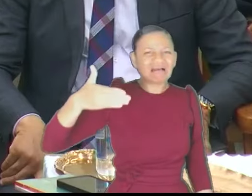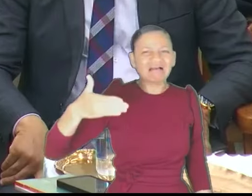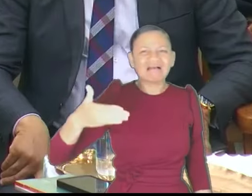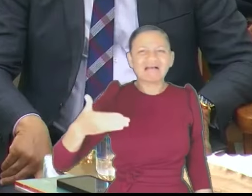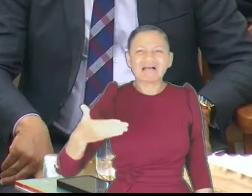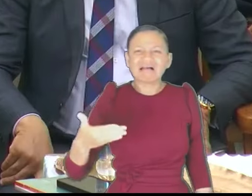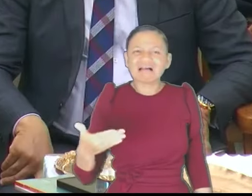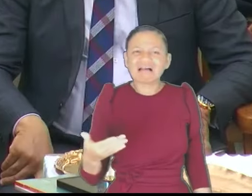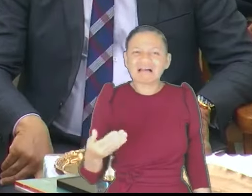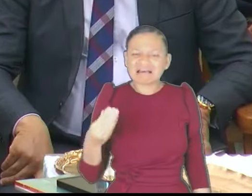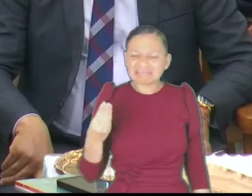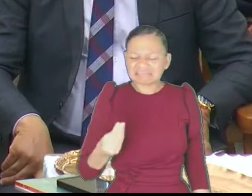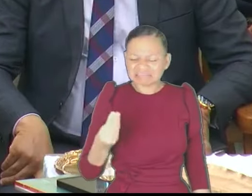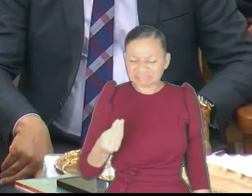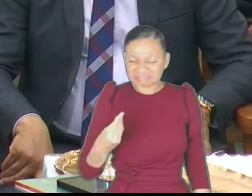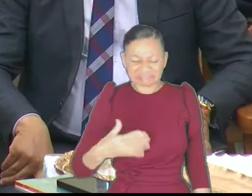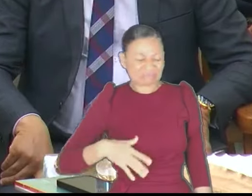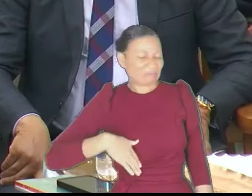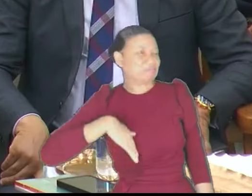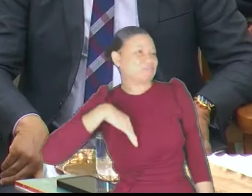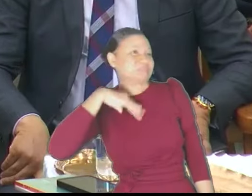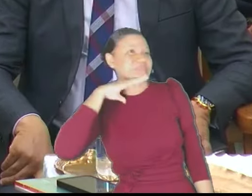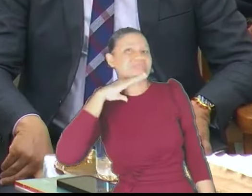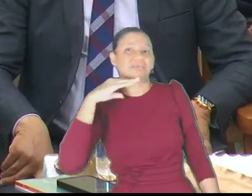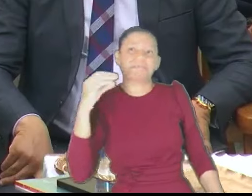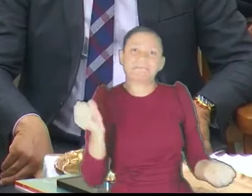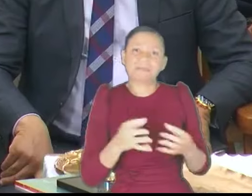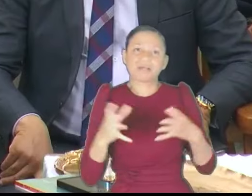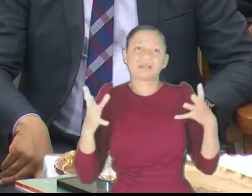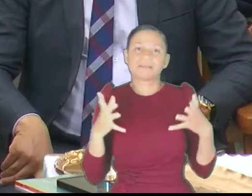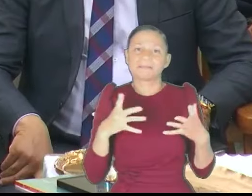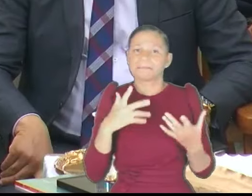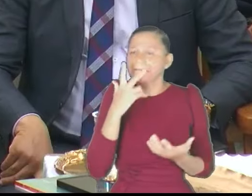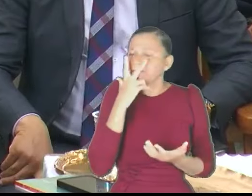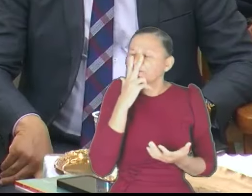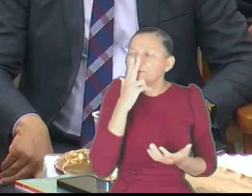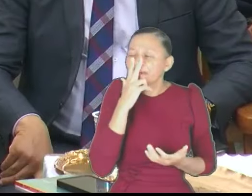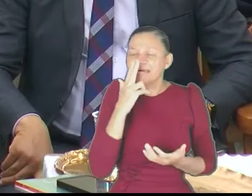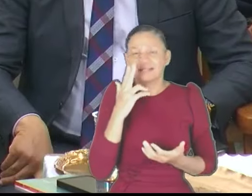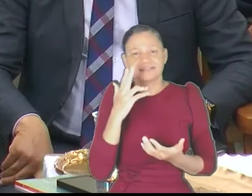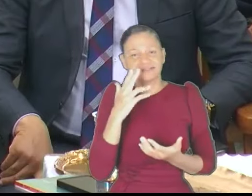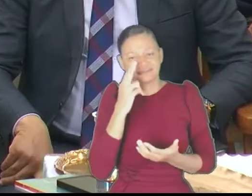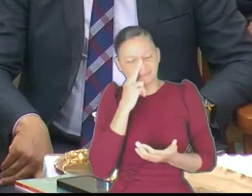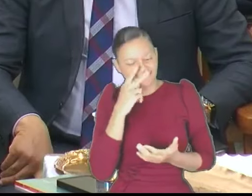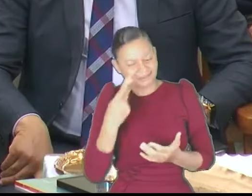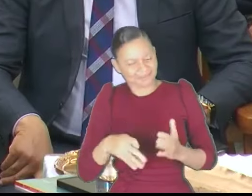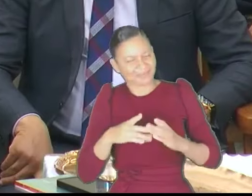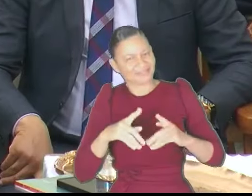me enjoou de milagre. Está parecendo com um crente assembleiano.